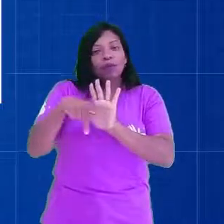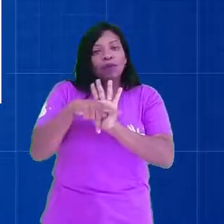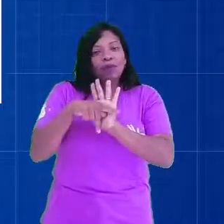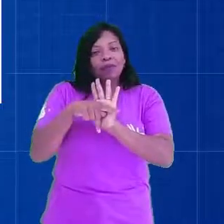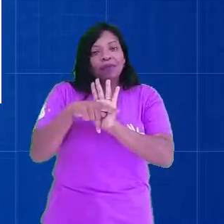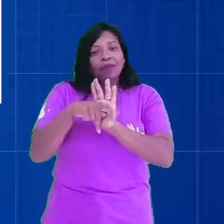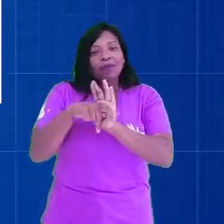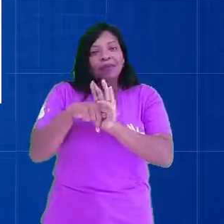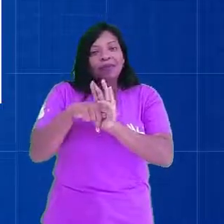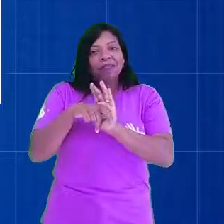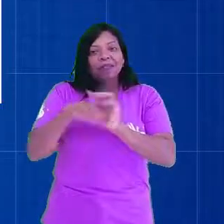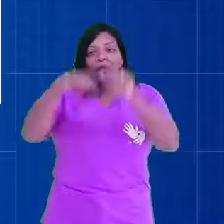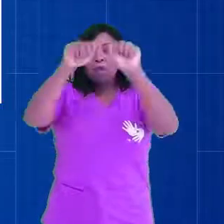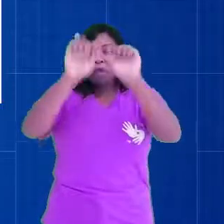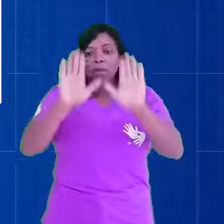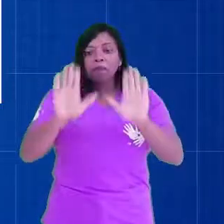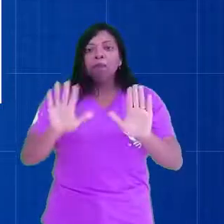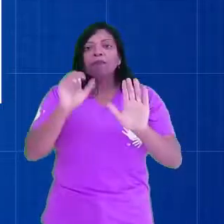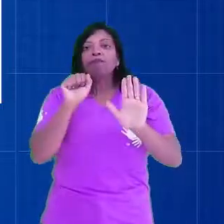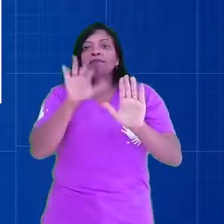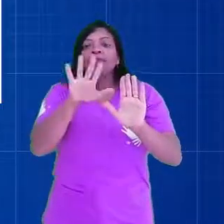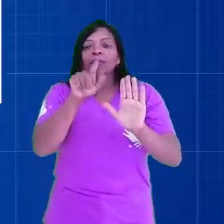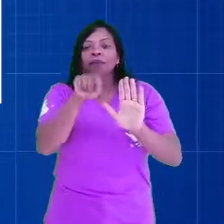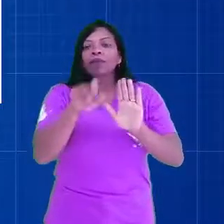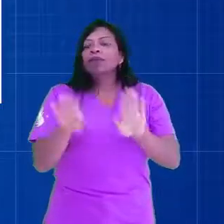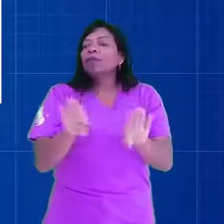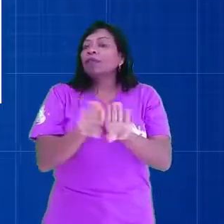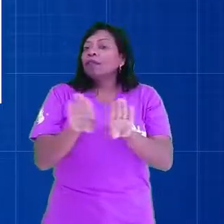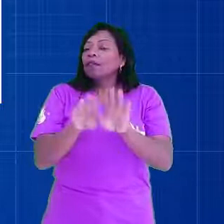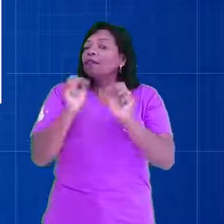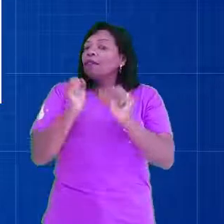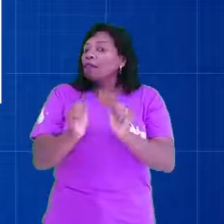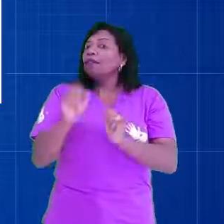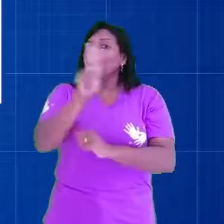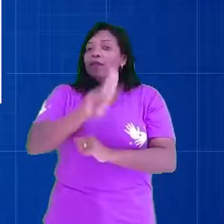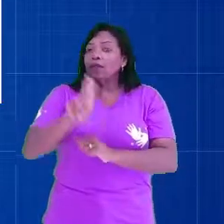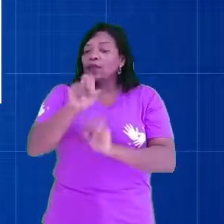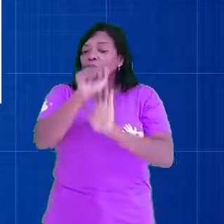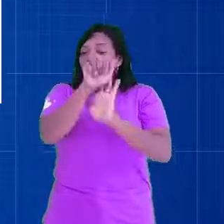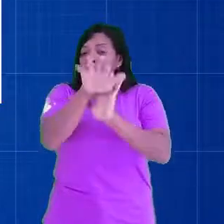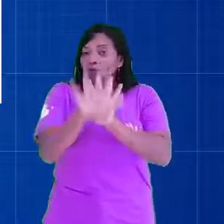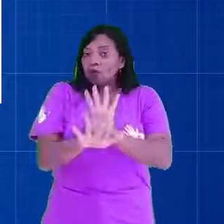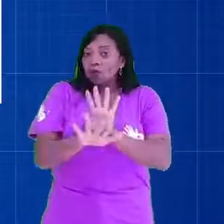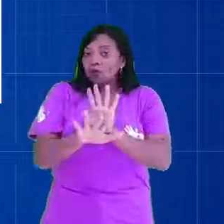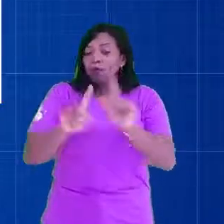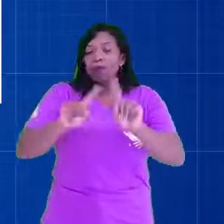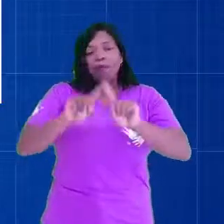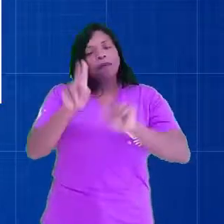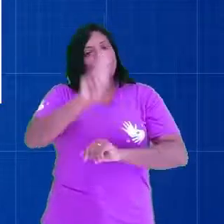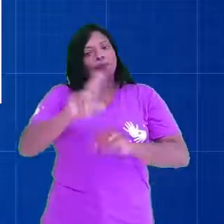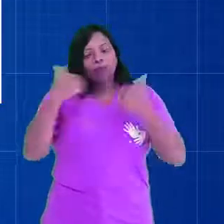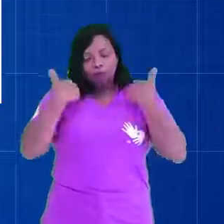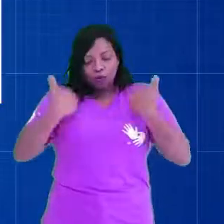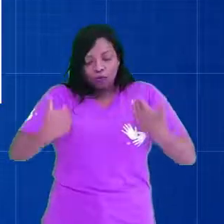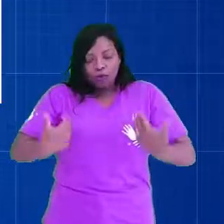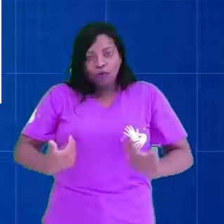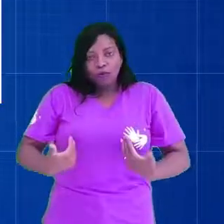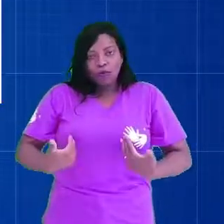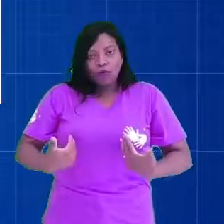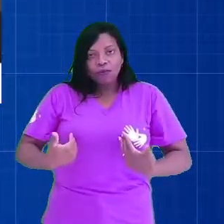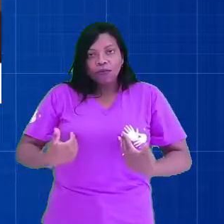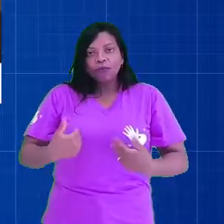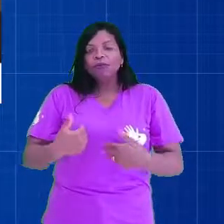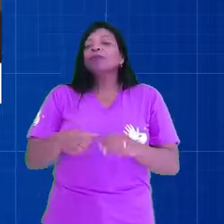Então, você pode fazer a brincadeira da sombra utilizando o corpo com fontes de luz